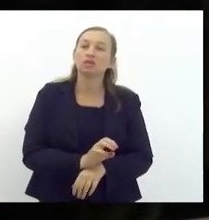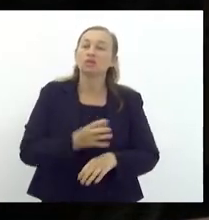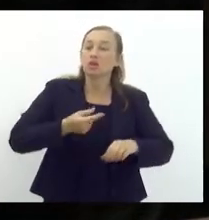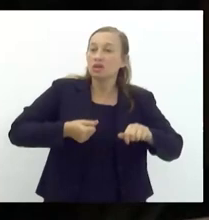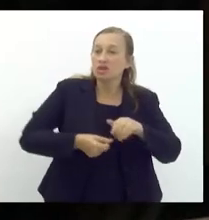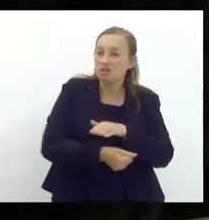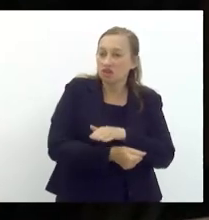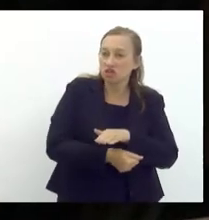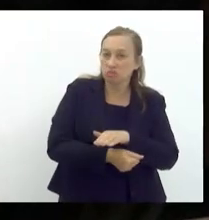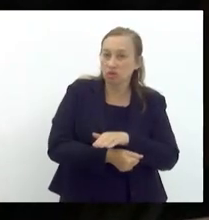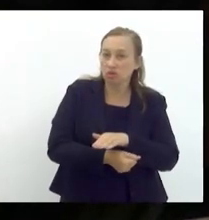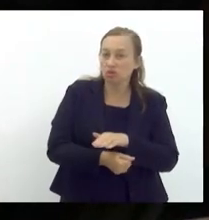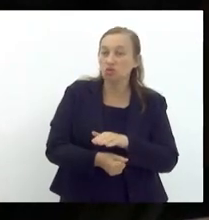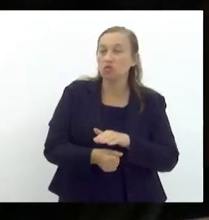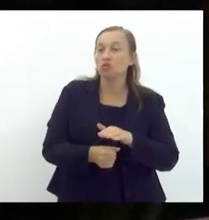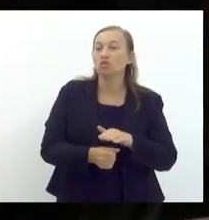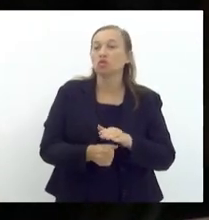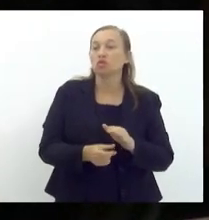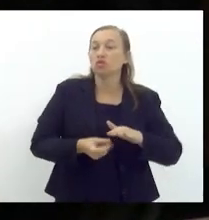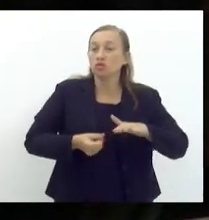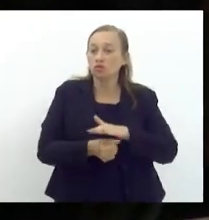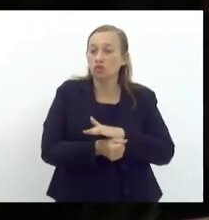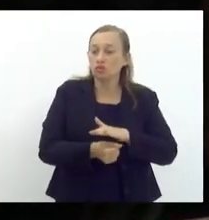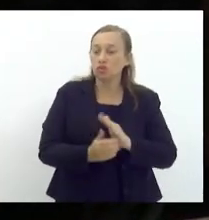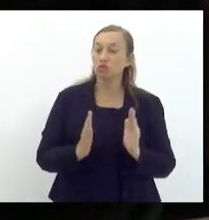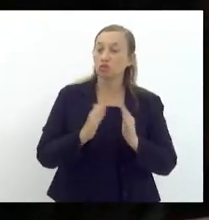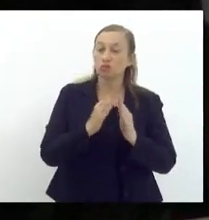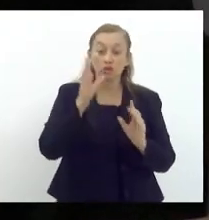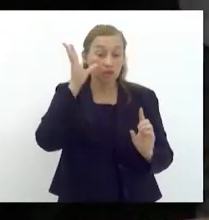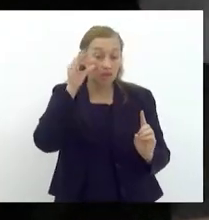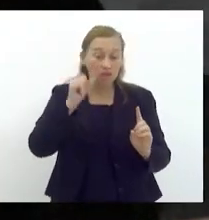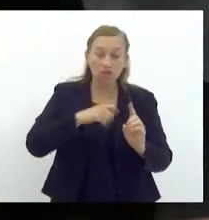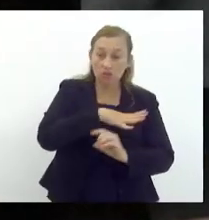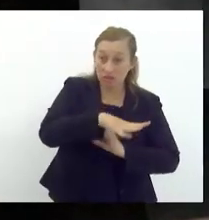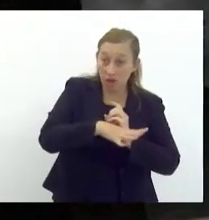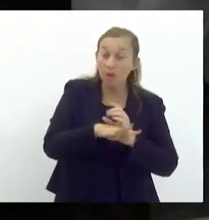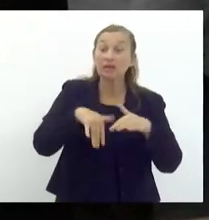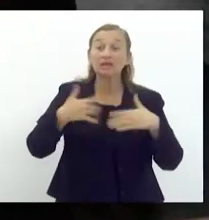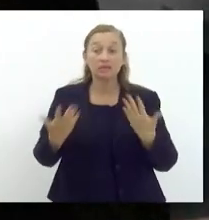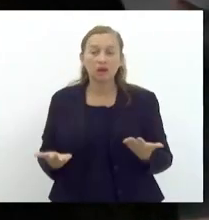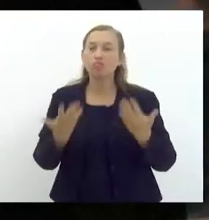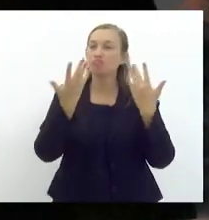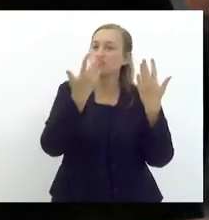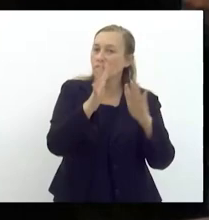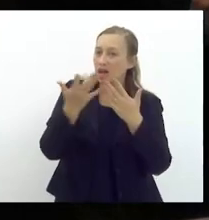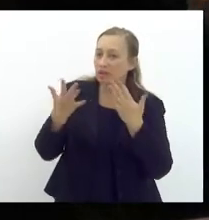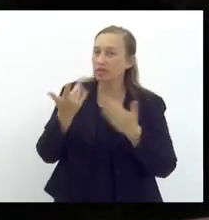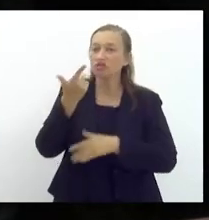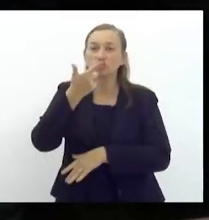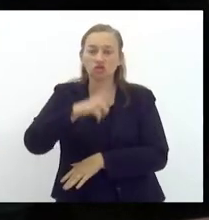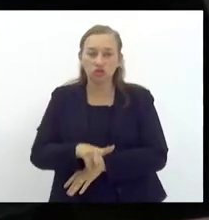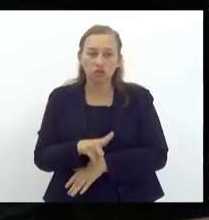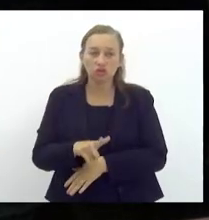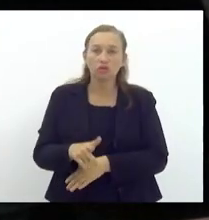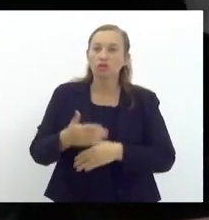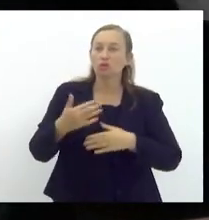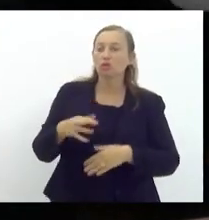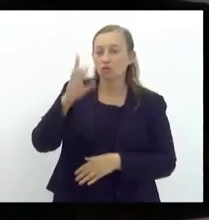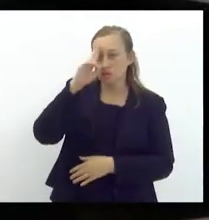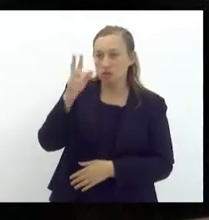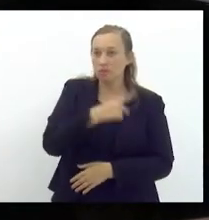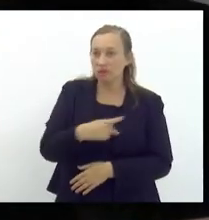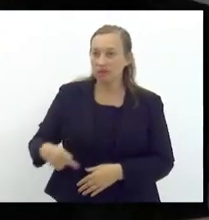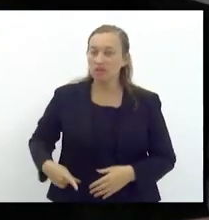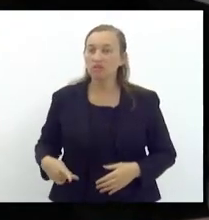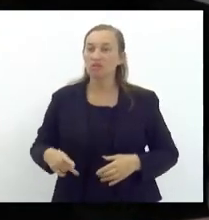investimentos no fundo Habitacional de interesse social então parabenizando mais uma vez vossa excelência que